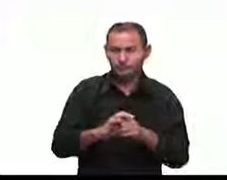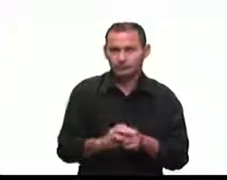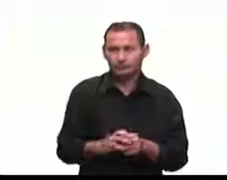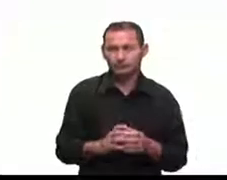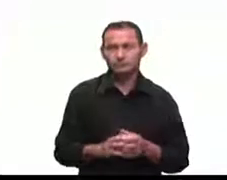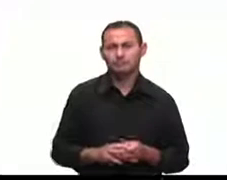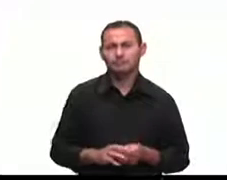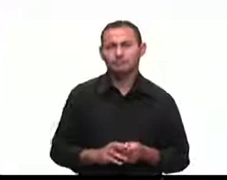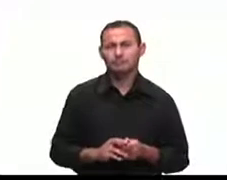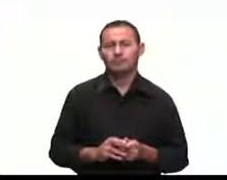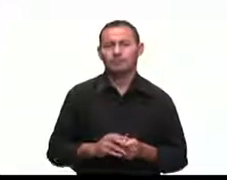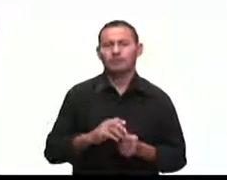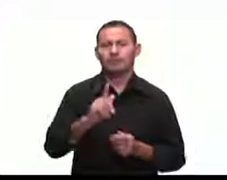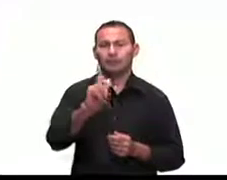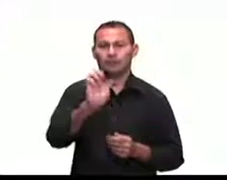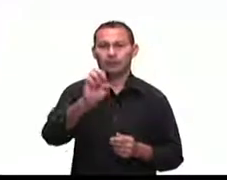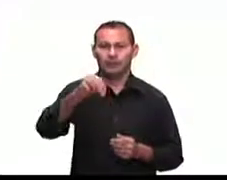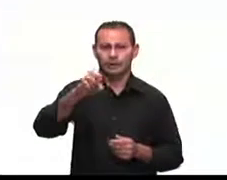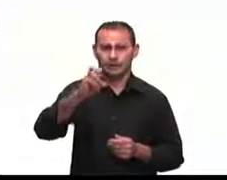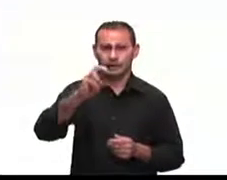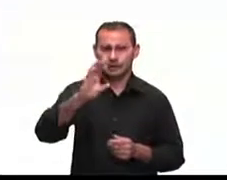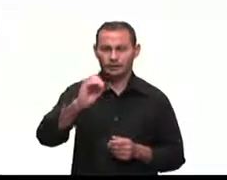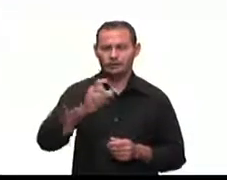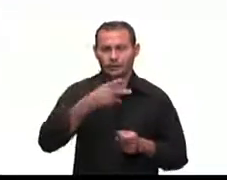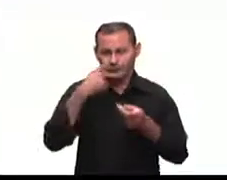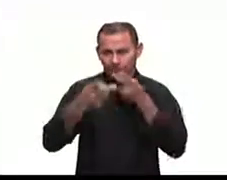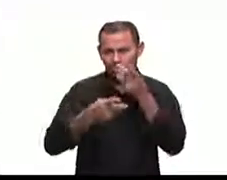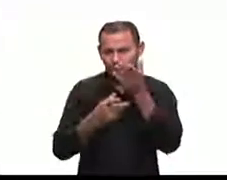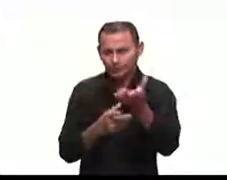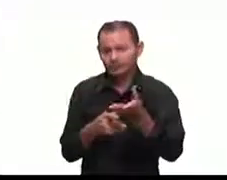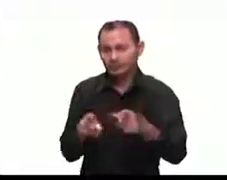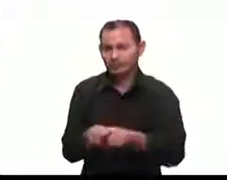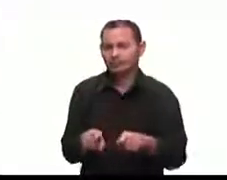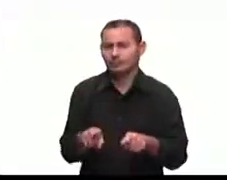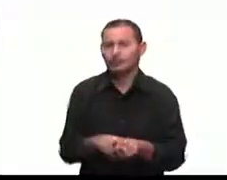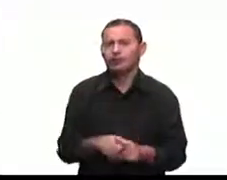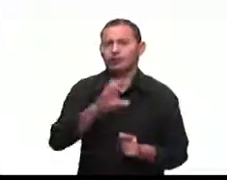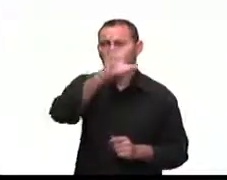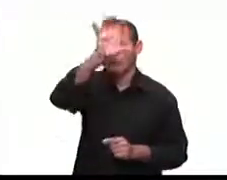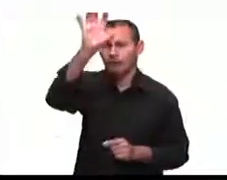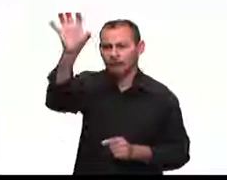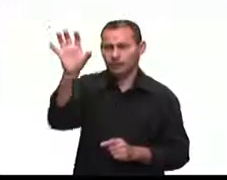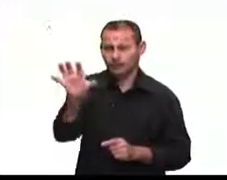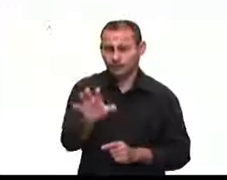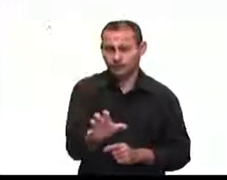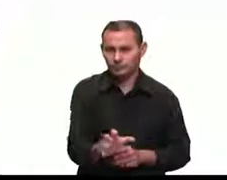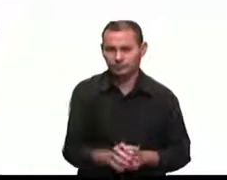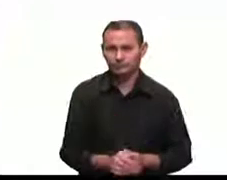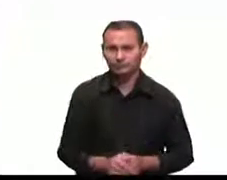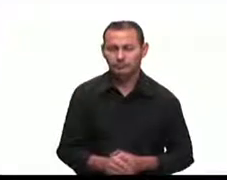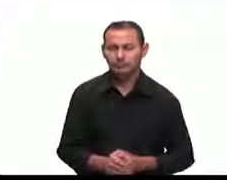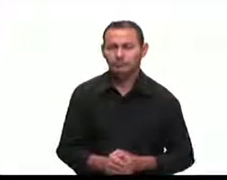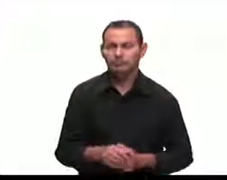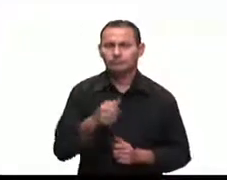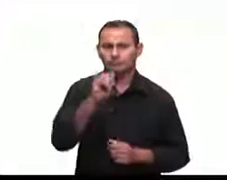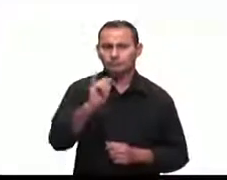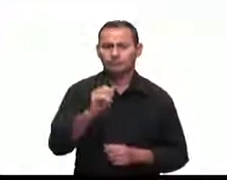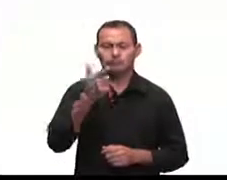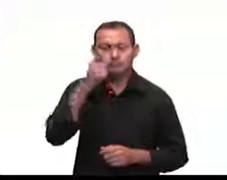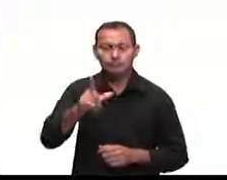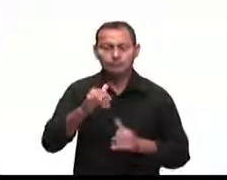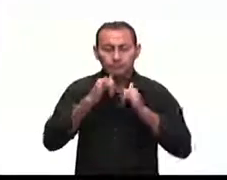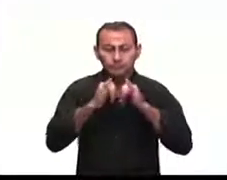por gênero, como eu falei para vocês, e região, tá? E aí a coleta